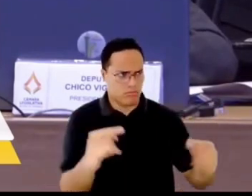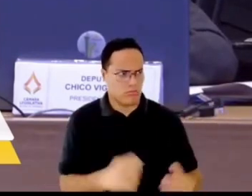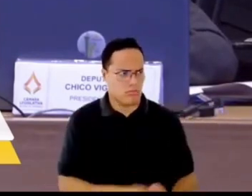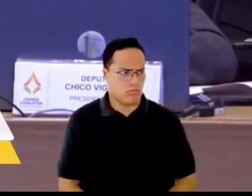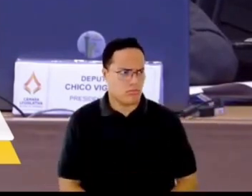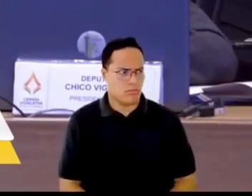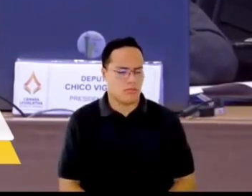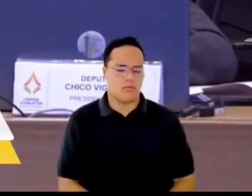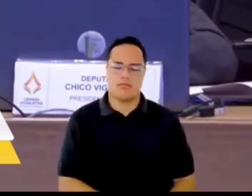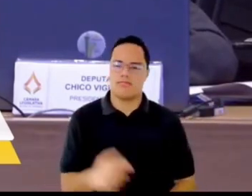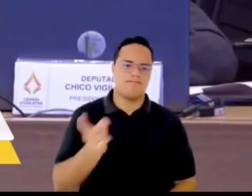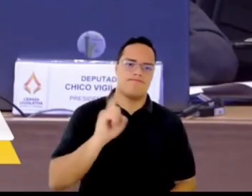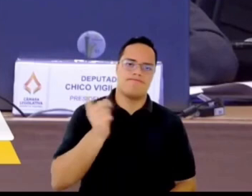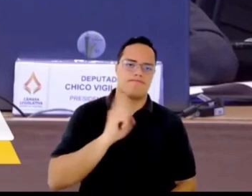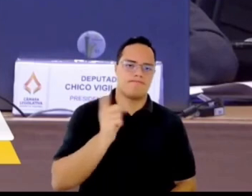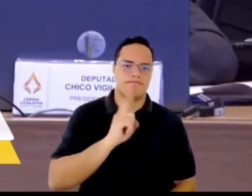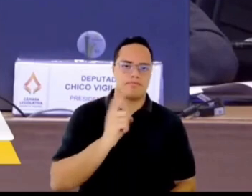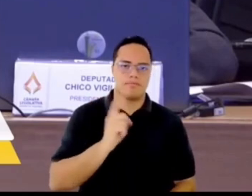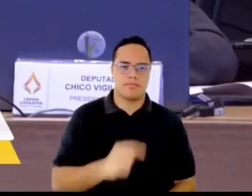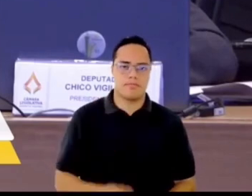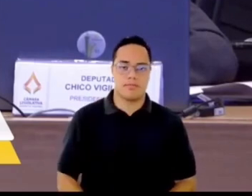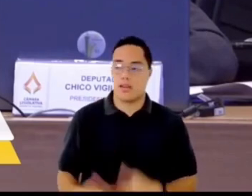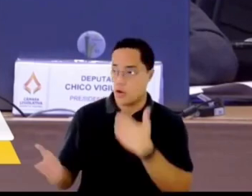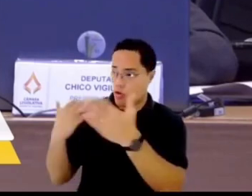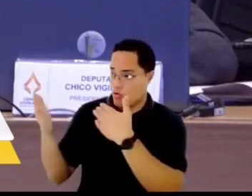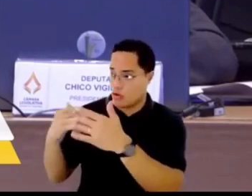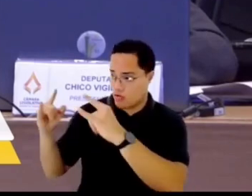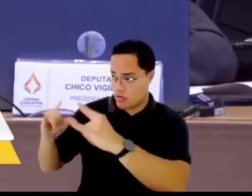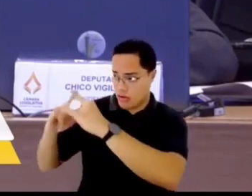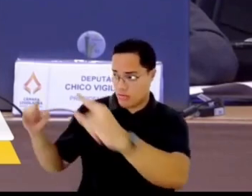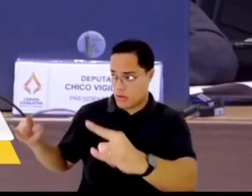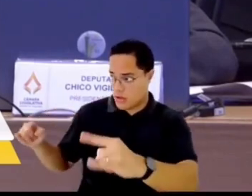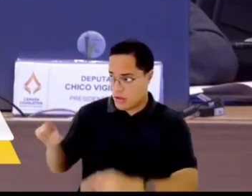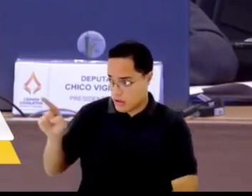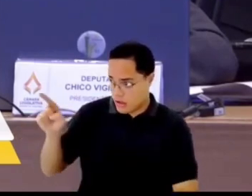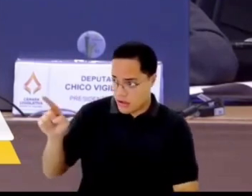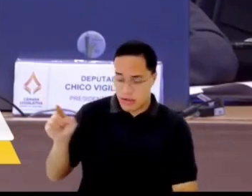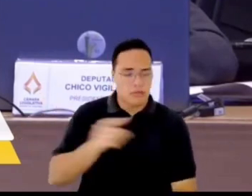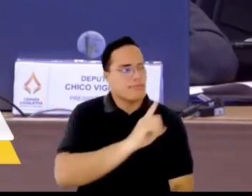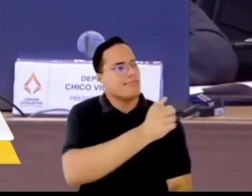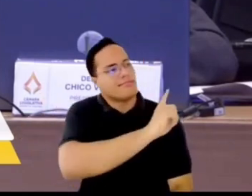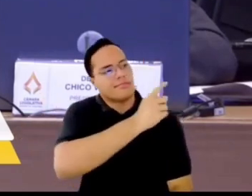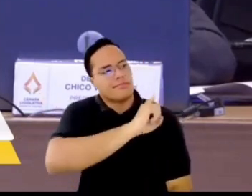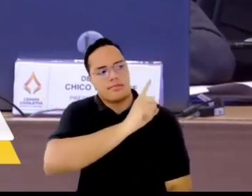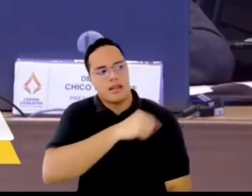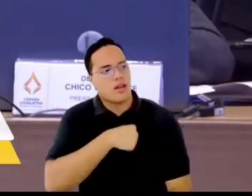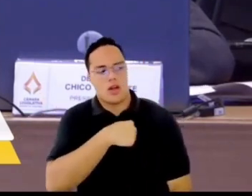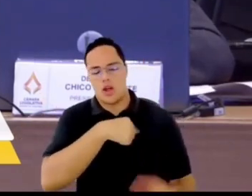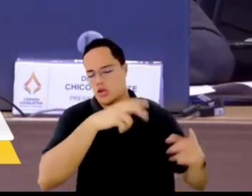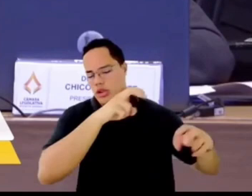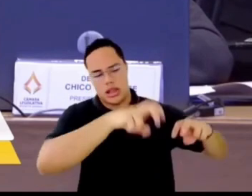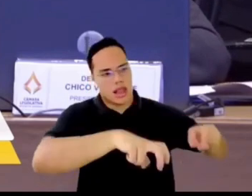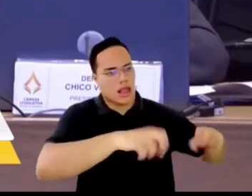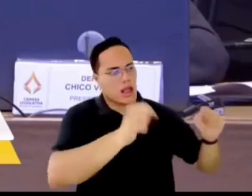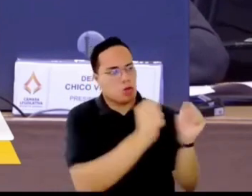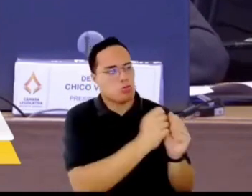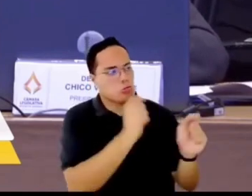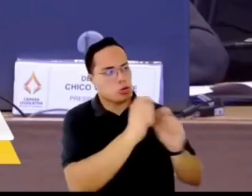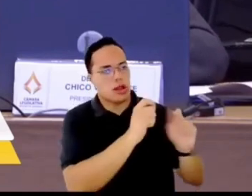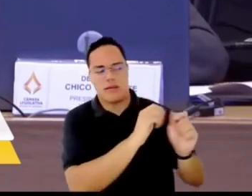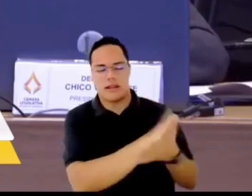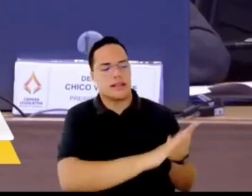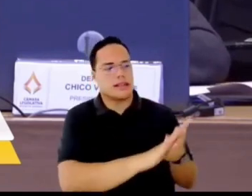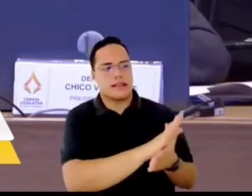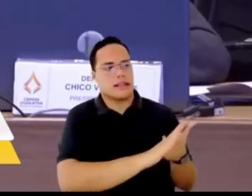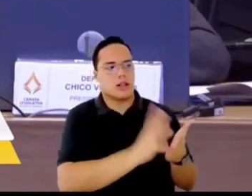em nenhum momento eu troquei ideia com ele, em nenhum momento eu sentei para conversar com ele, nem mesmo para entrevistá-lo. Senhor